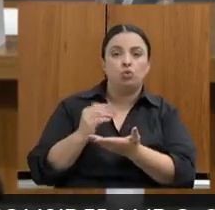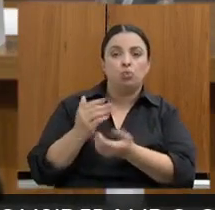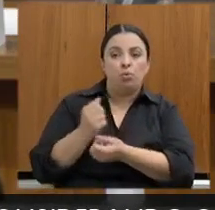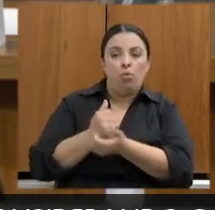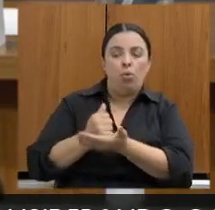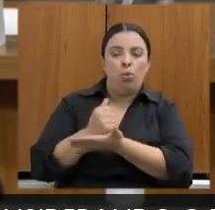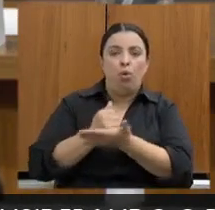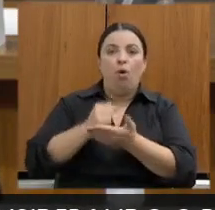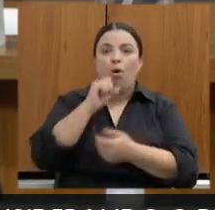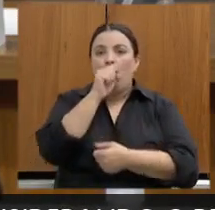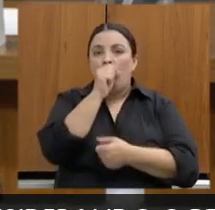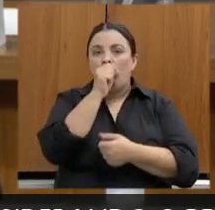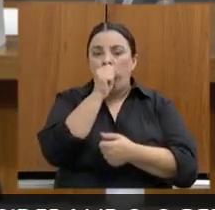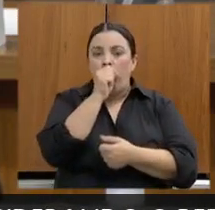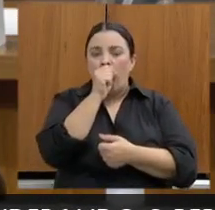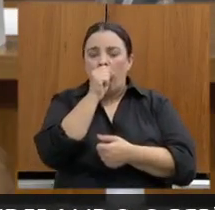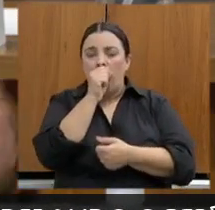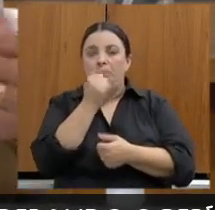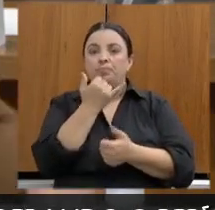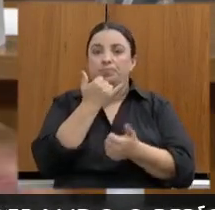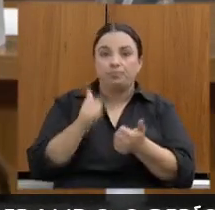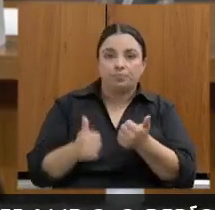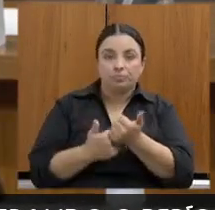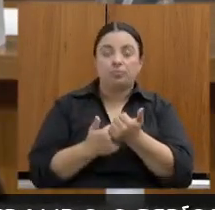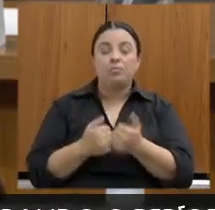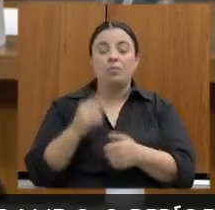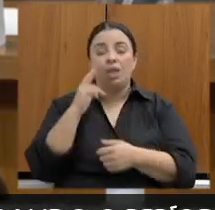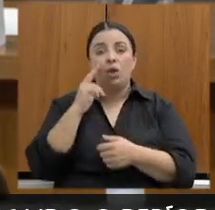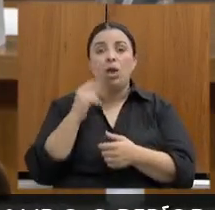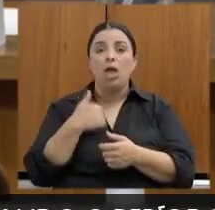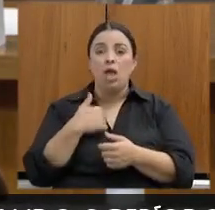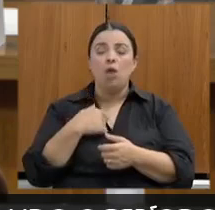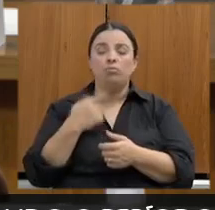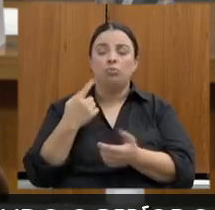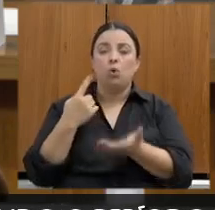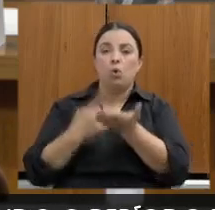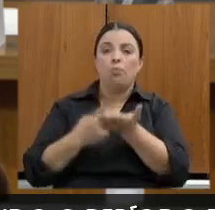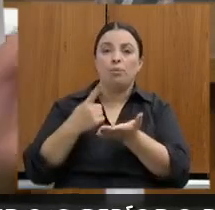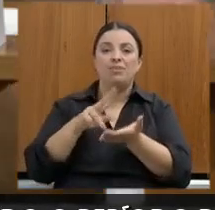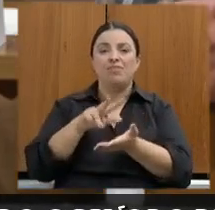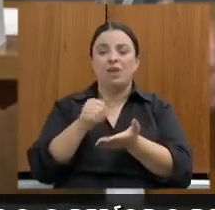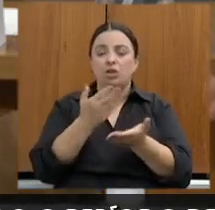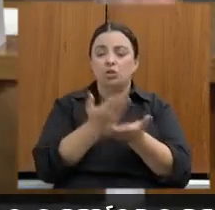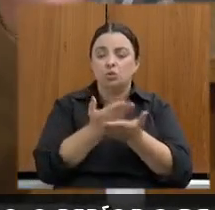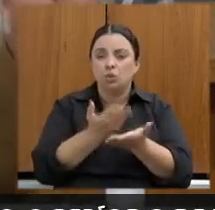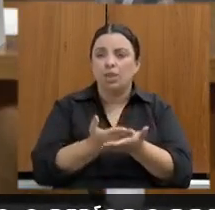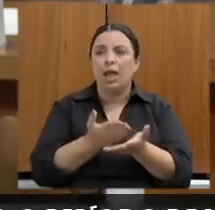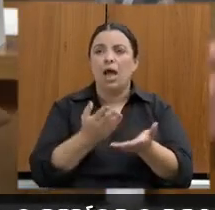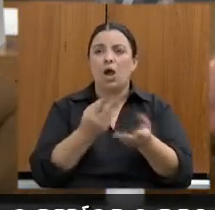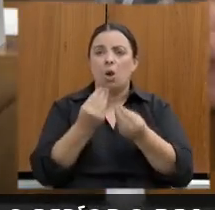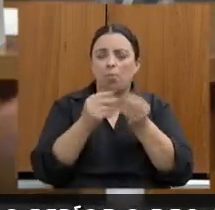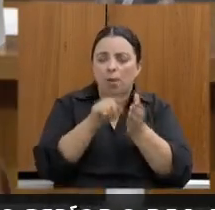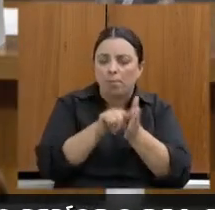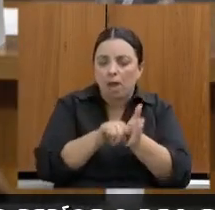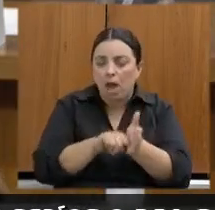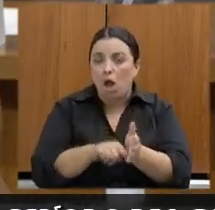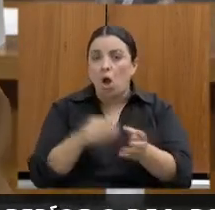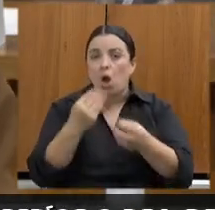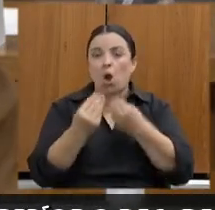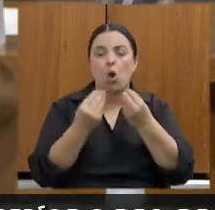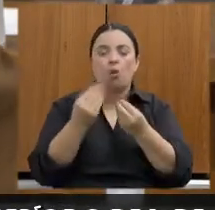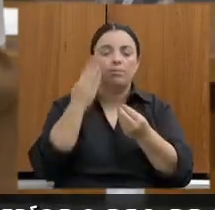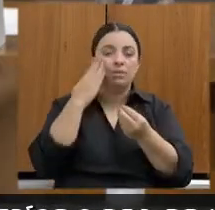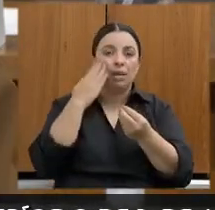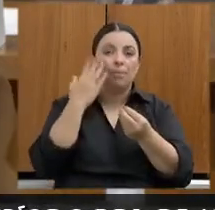estudo para ver a viabilidade legal e a viabilidade operacional e mando um público a comissão e